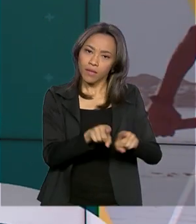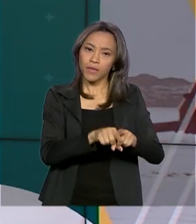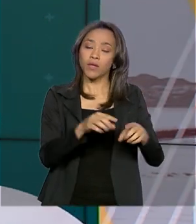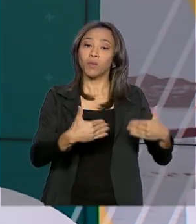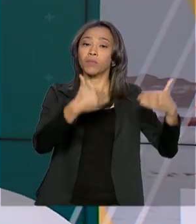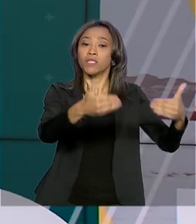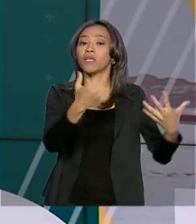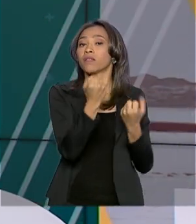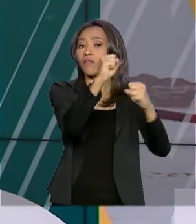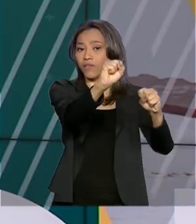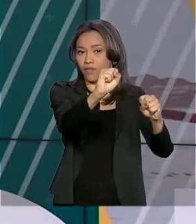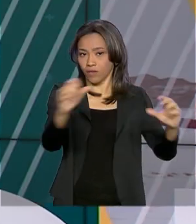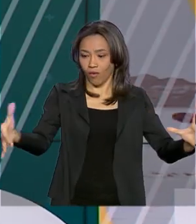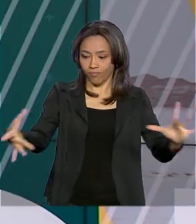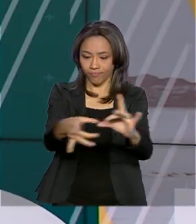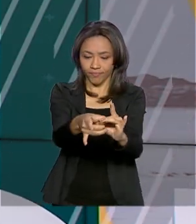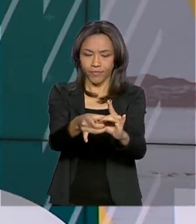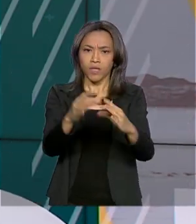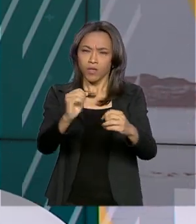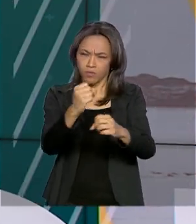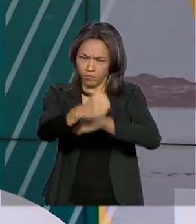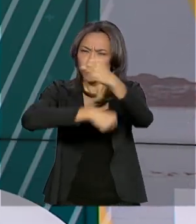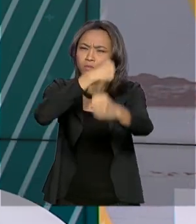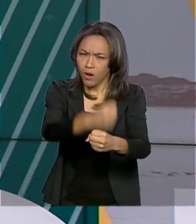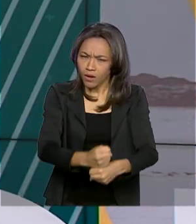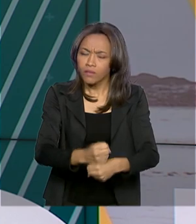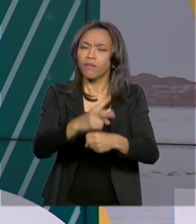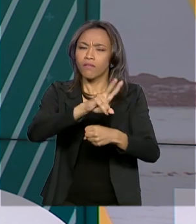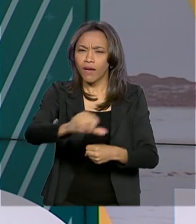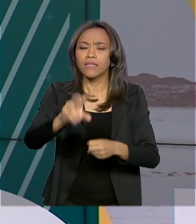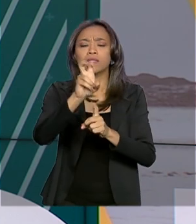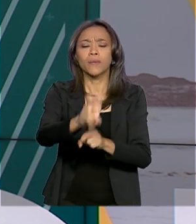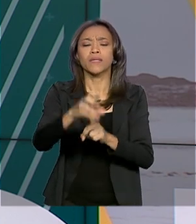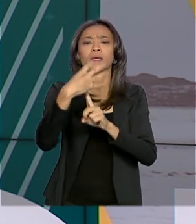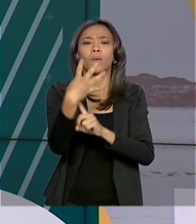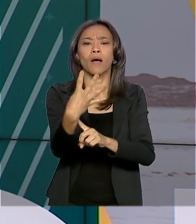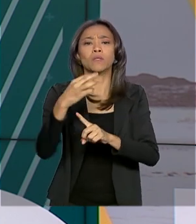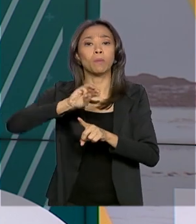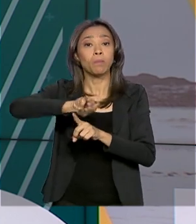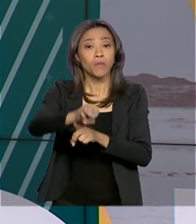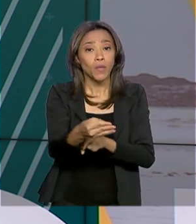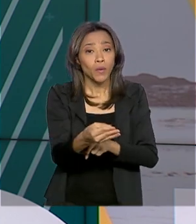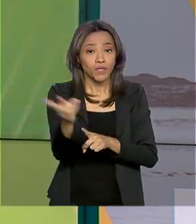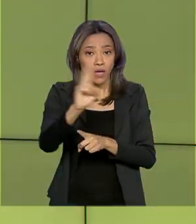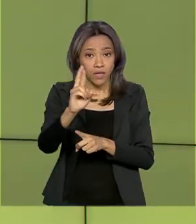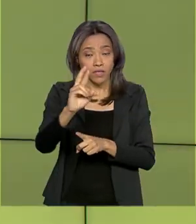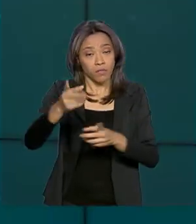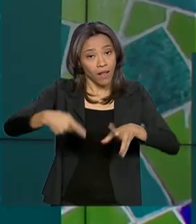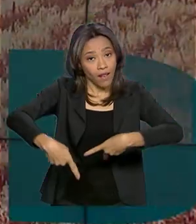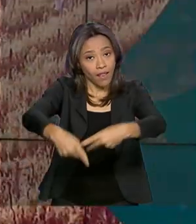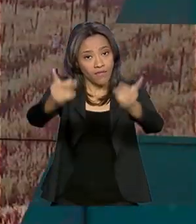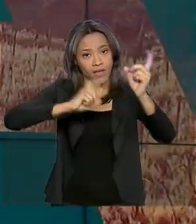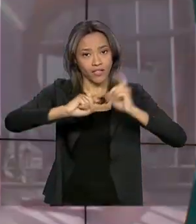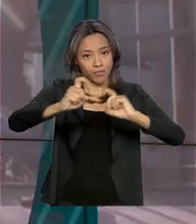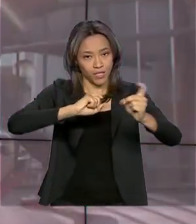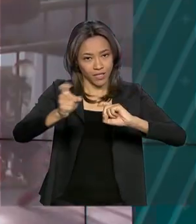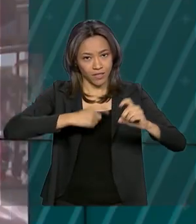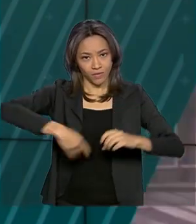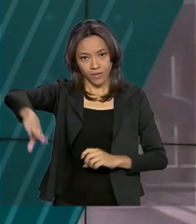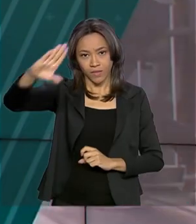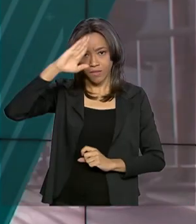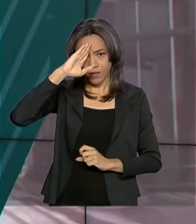no ano que vem o governo vai destinar 54 milhões de reais para levar a gestão de excelência cívico militar